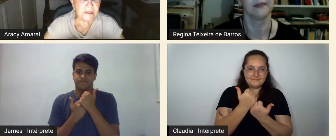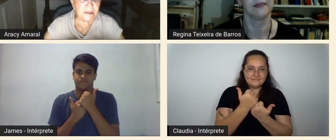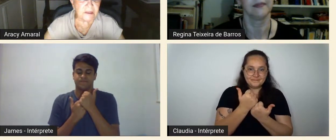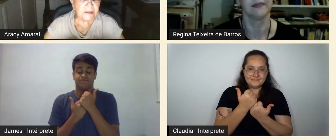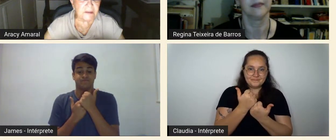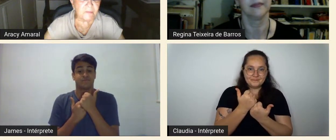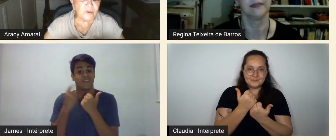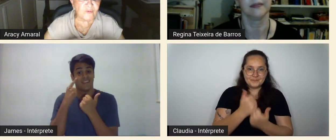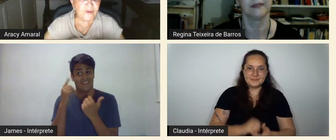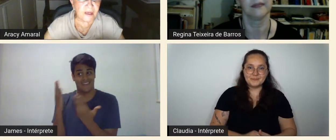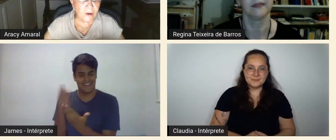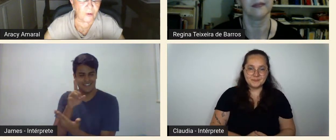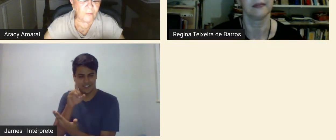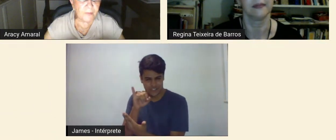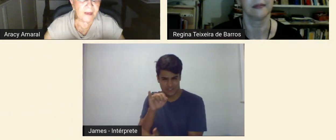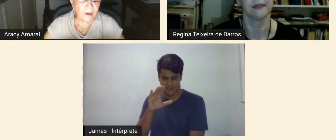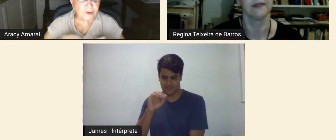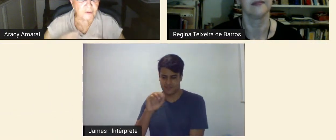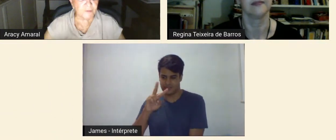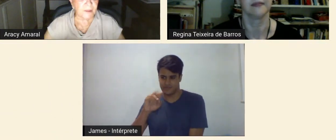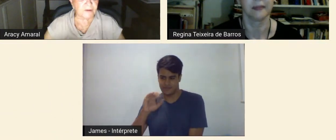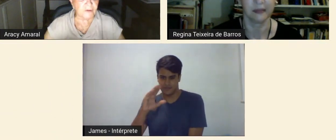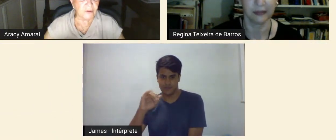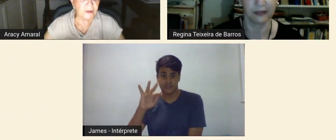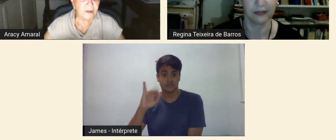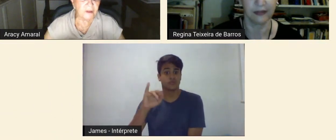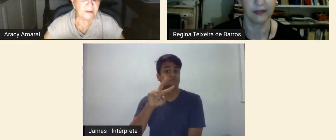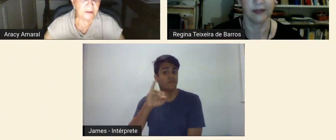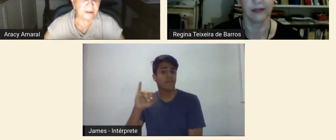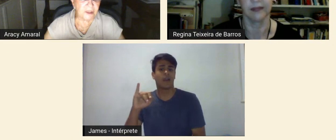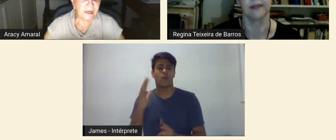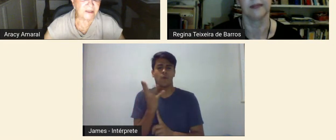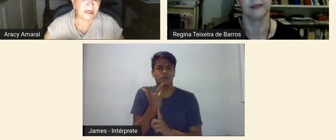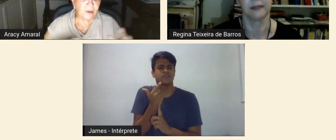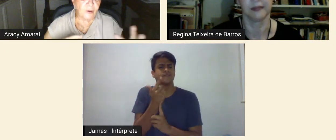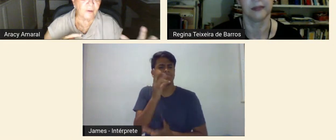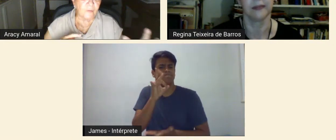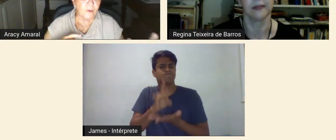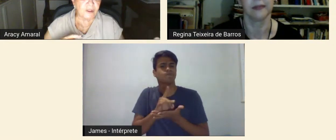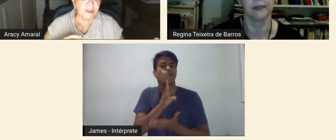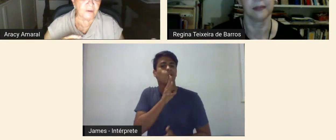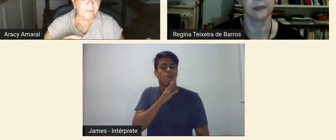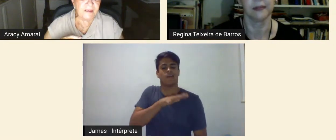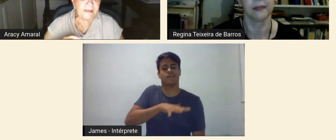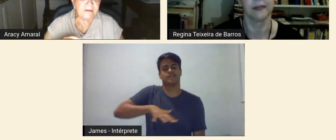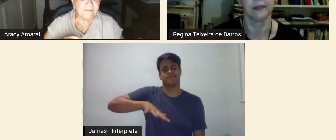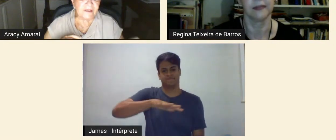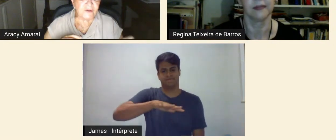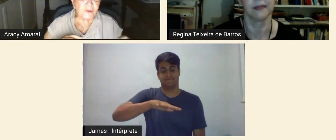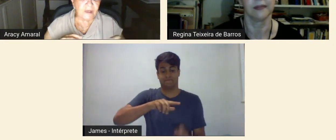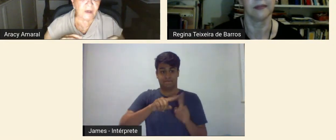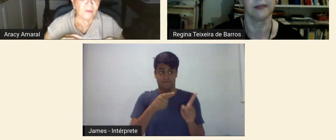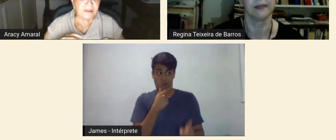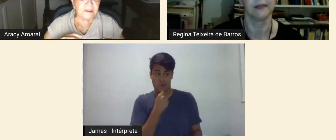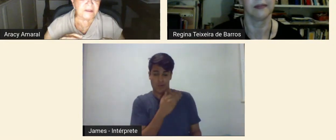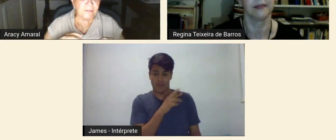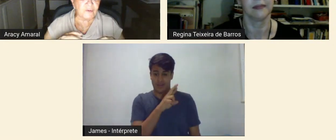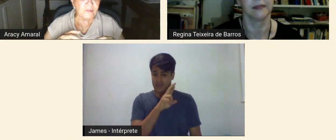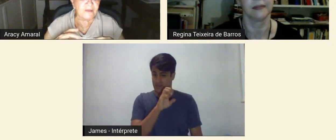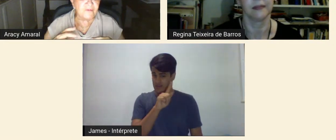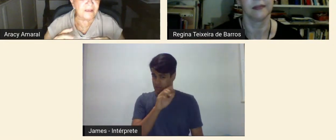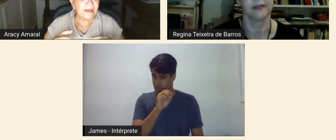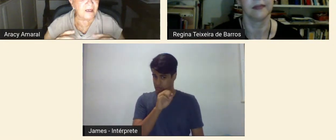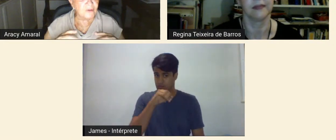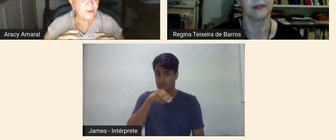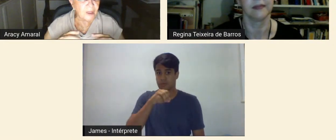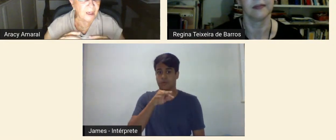ser muito fiel ao seu espaço entende já o Rego Monteiro vai se tornar um artista